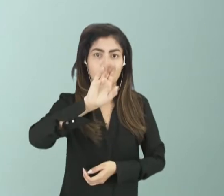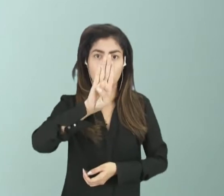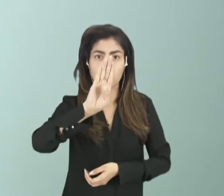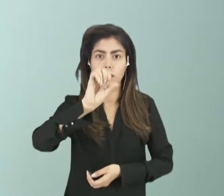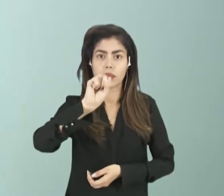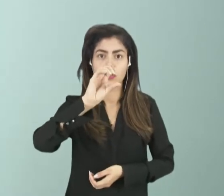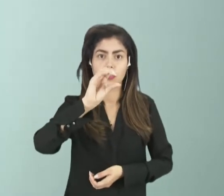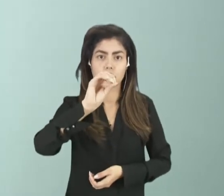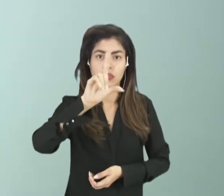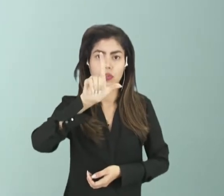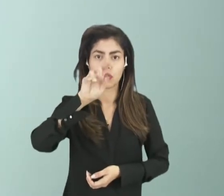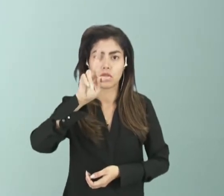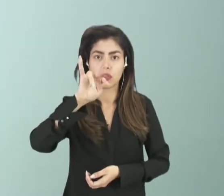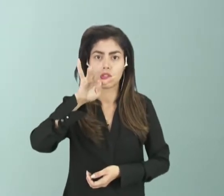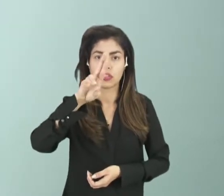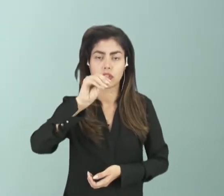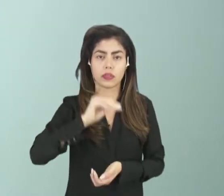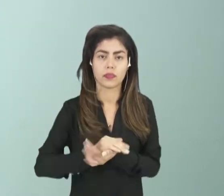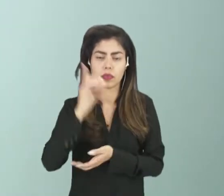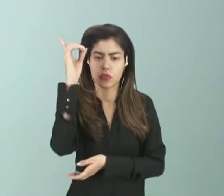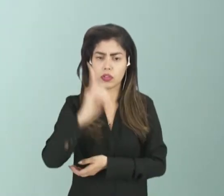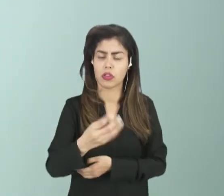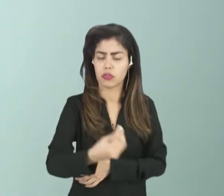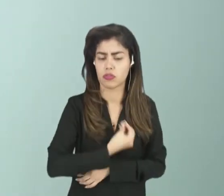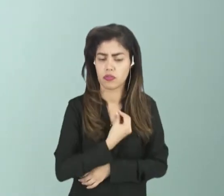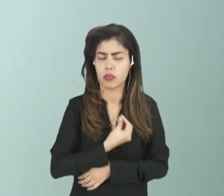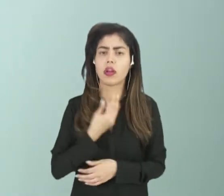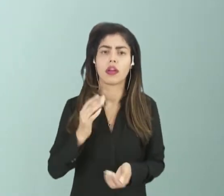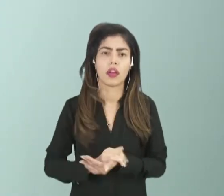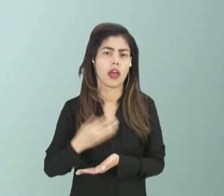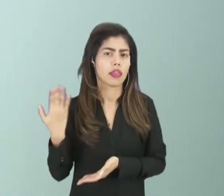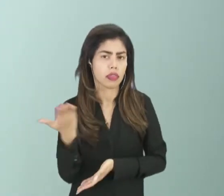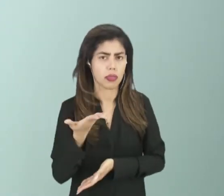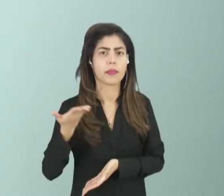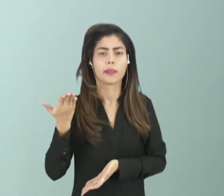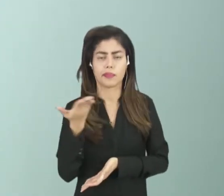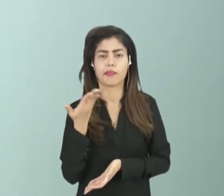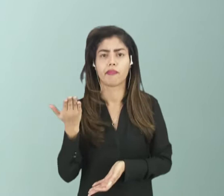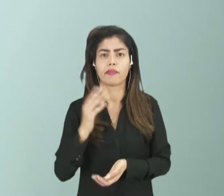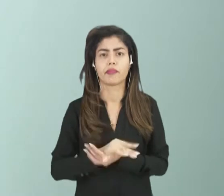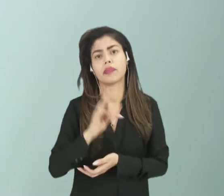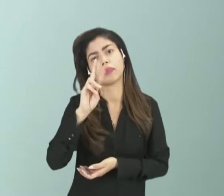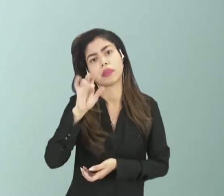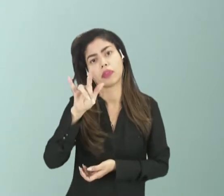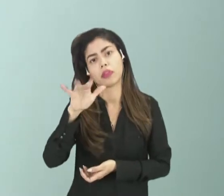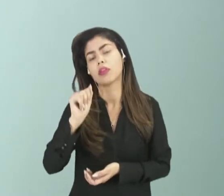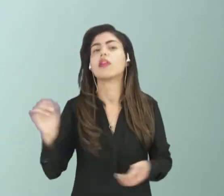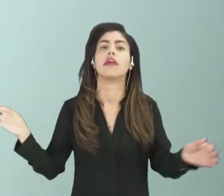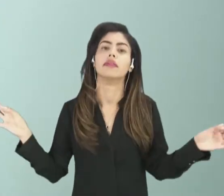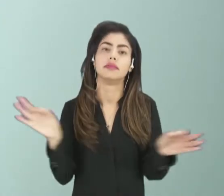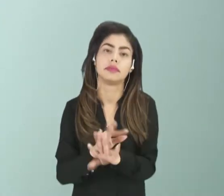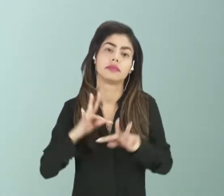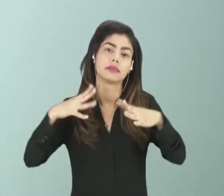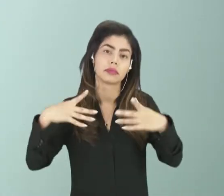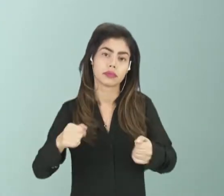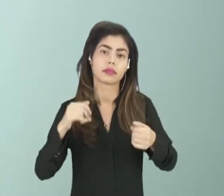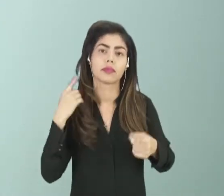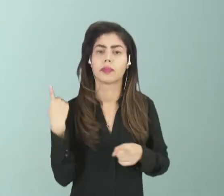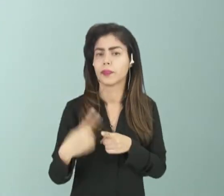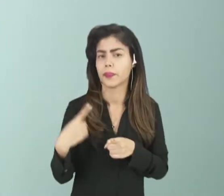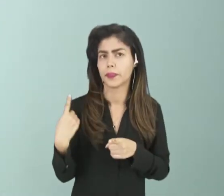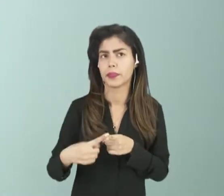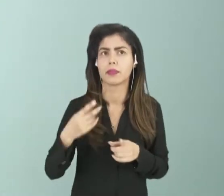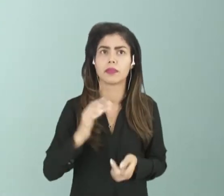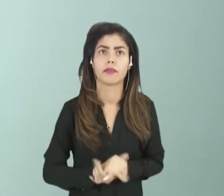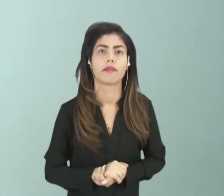da teoria do direito divino, que tem base teológica, Hobbes vem quebrar tudo isso. Por